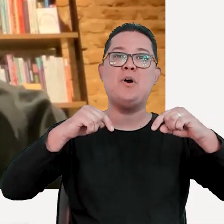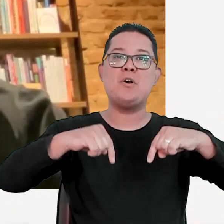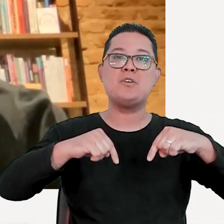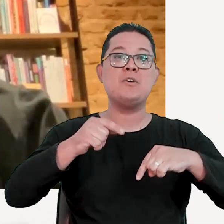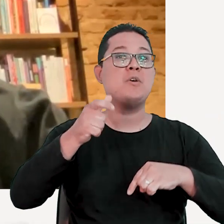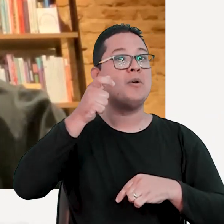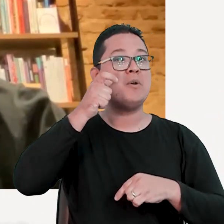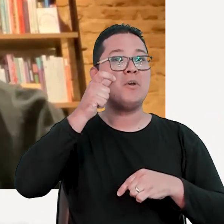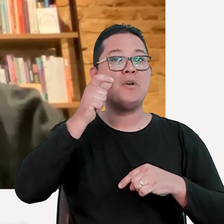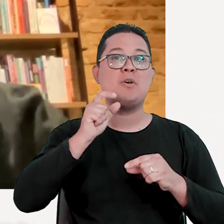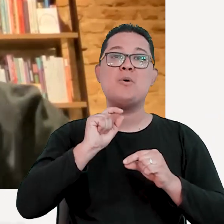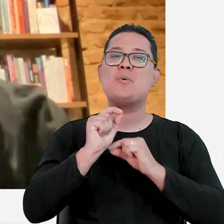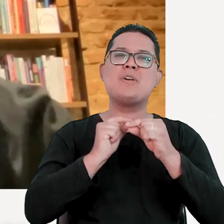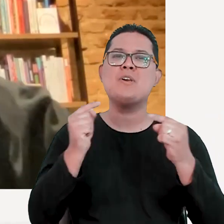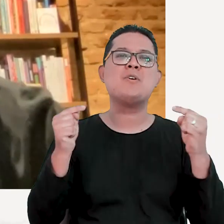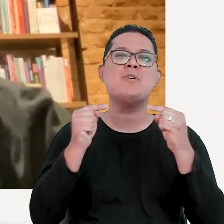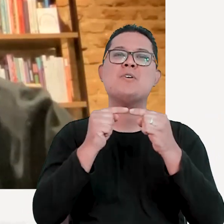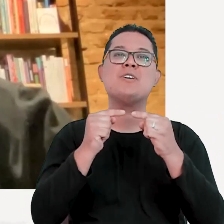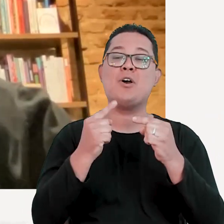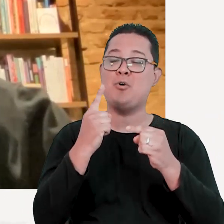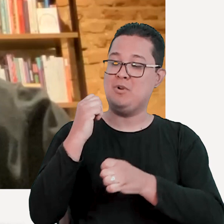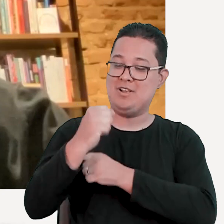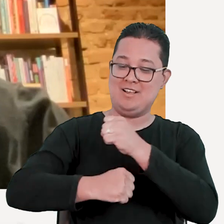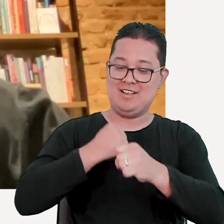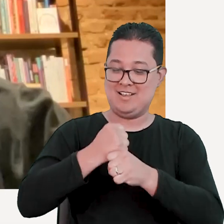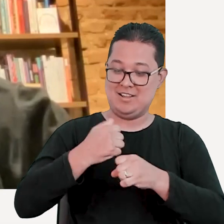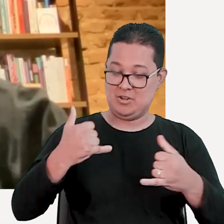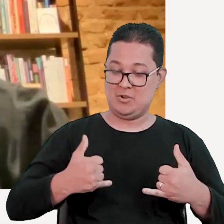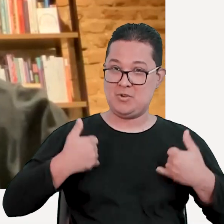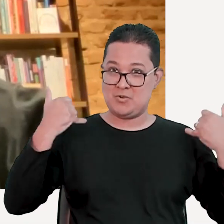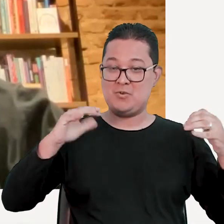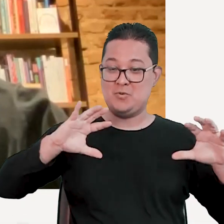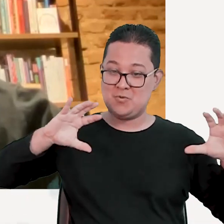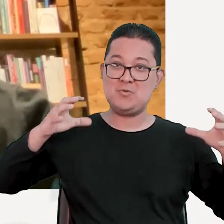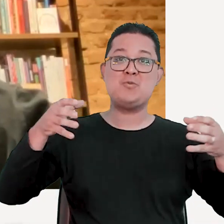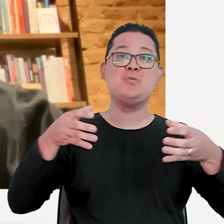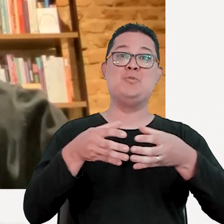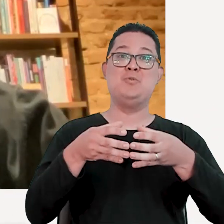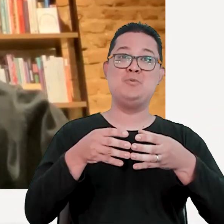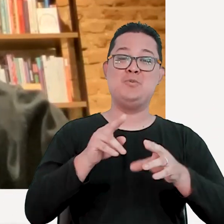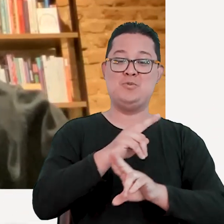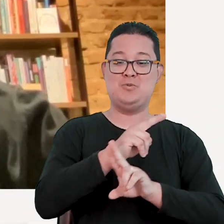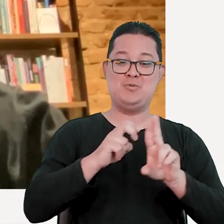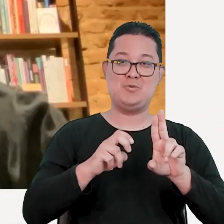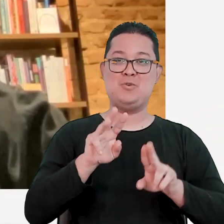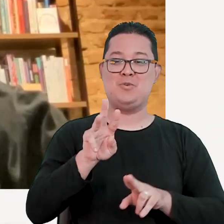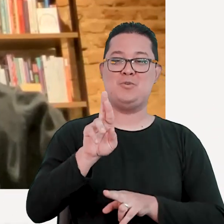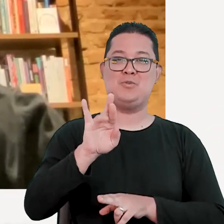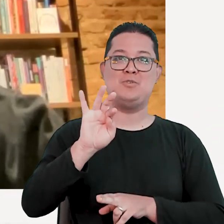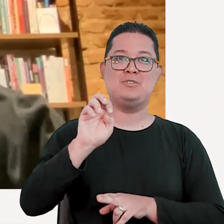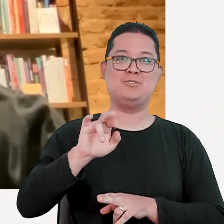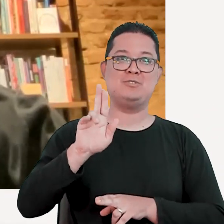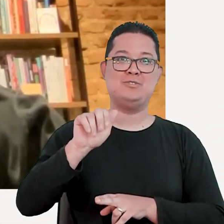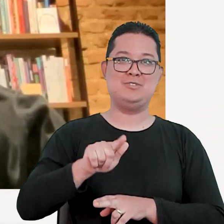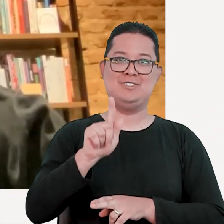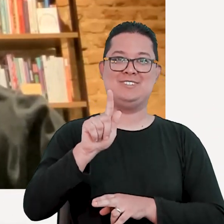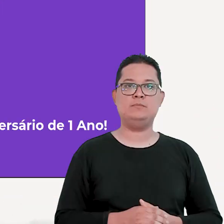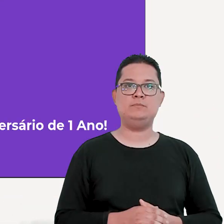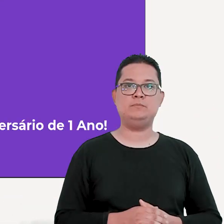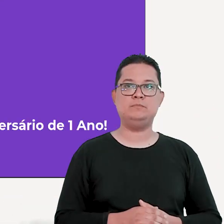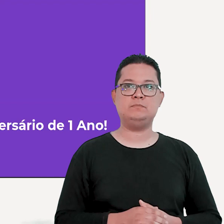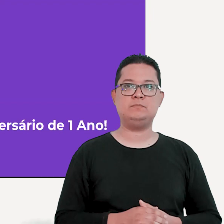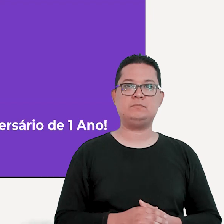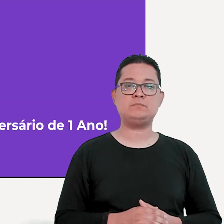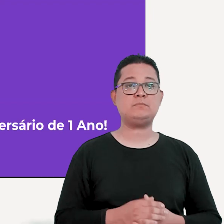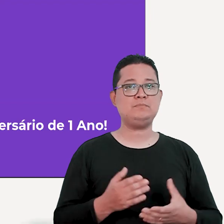Bom, hoje a gente está aqui reunidos para comemorar o 1 ano de aniversário do clube do UX Writing.